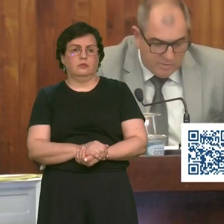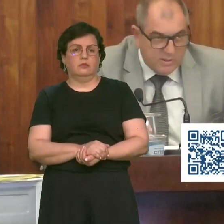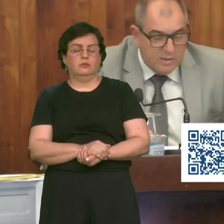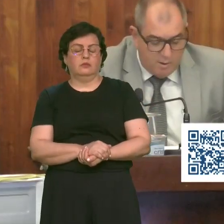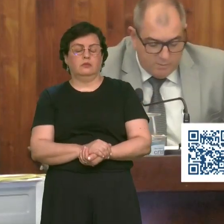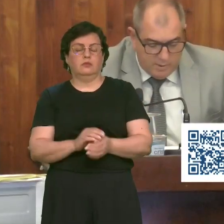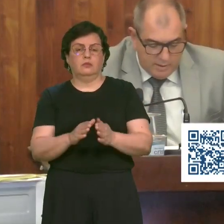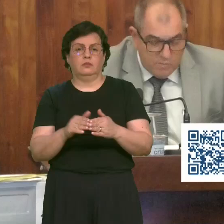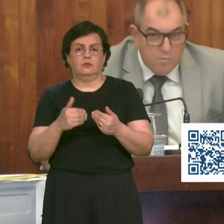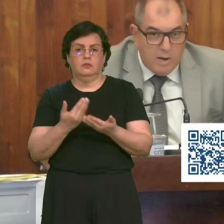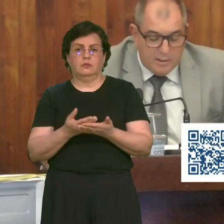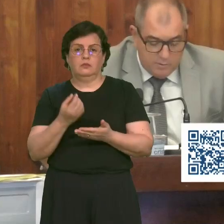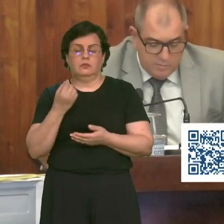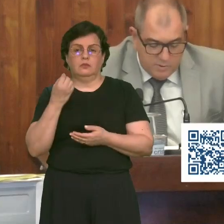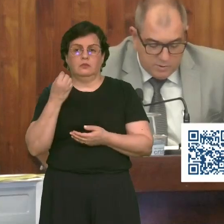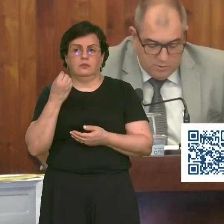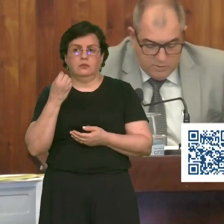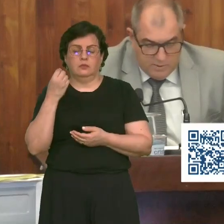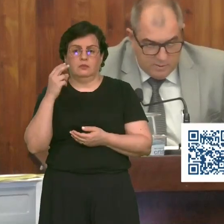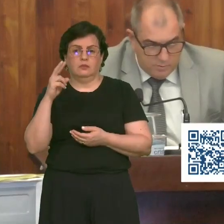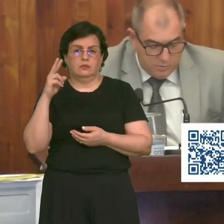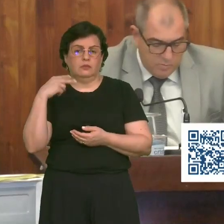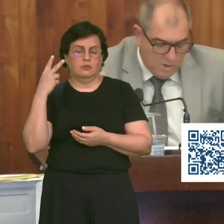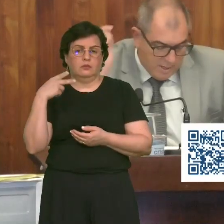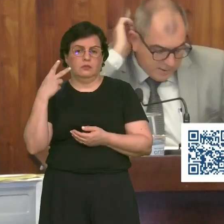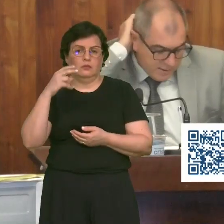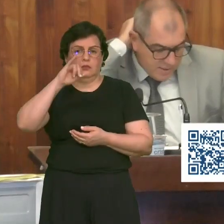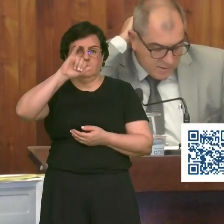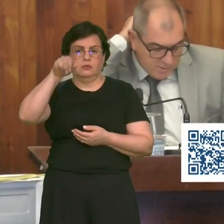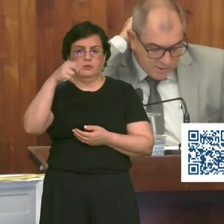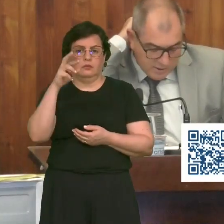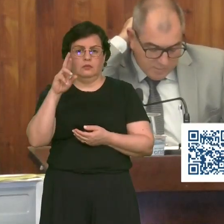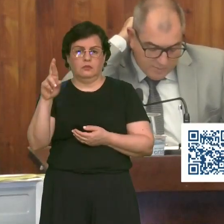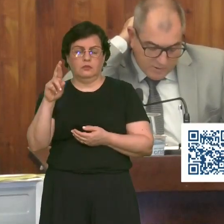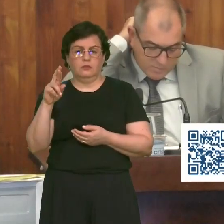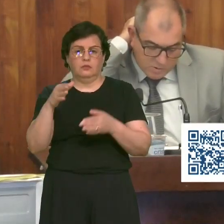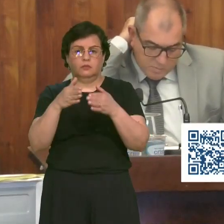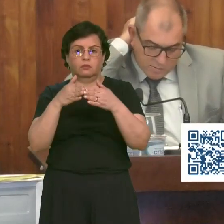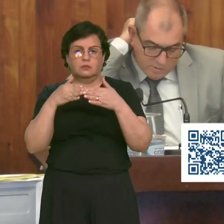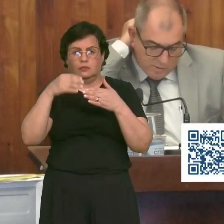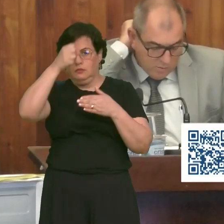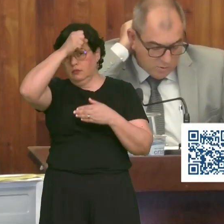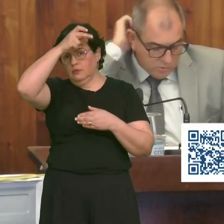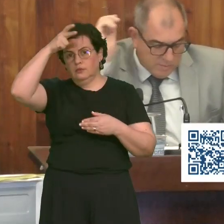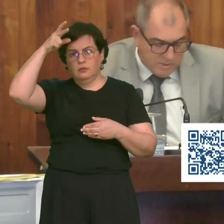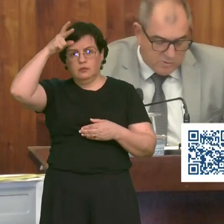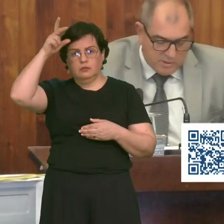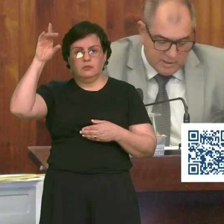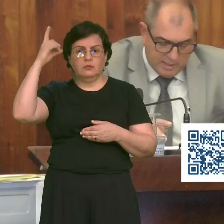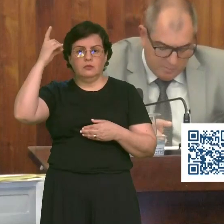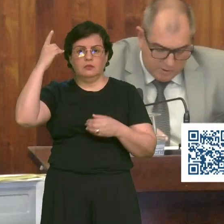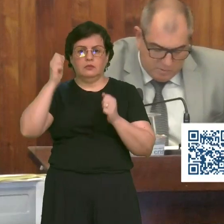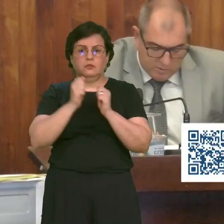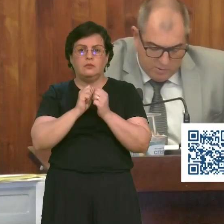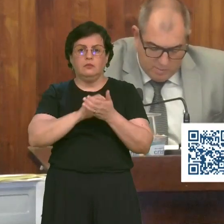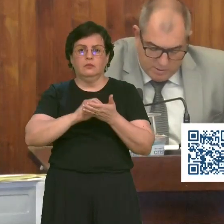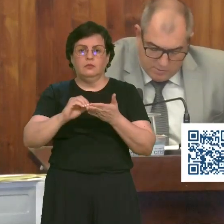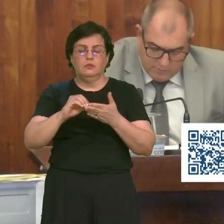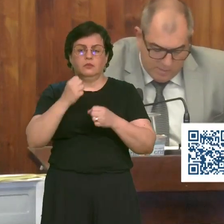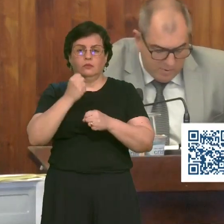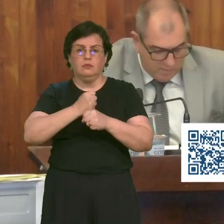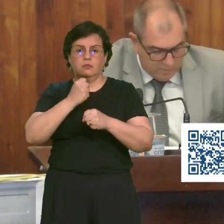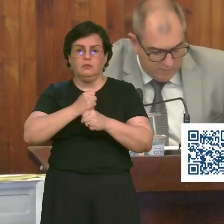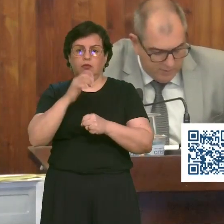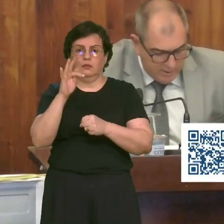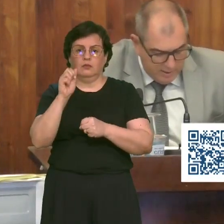requerimento 1941/2012 o vereador Júnior Moraes solicitação do Prefeito Municipal Daniel Alonso juntamente com secretário municipal de